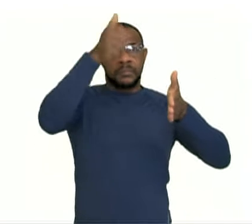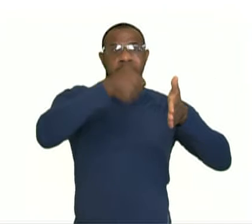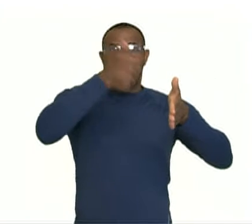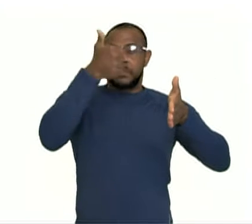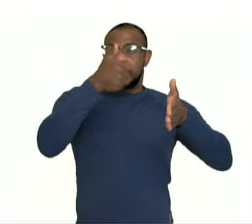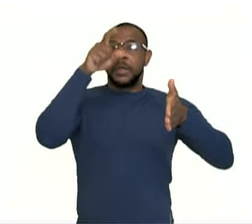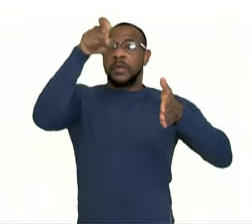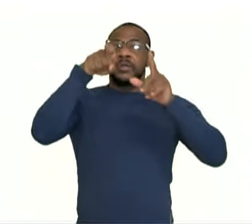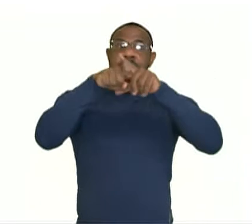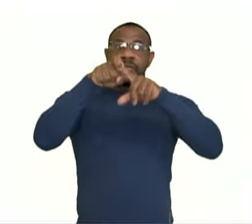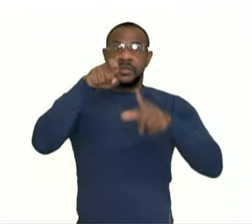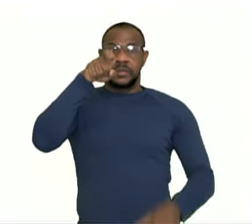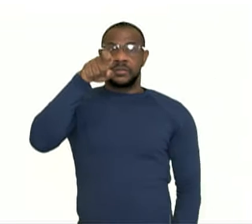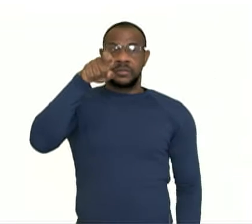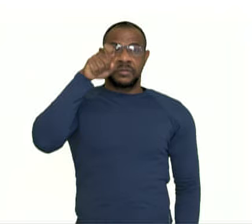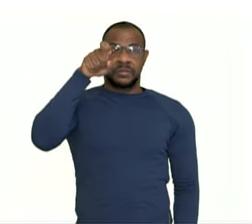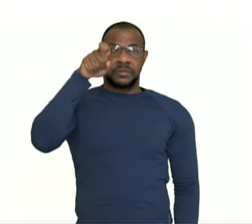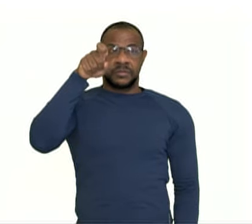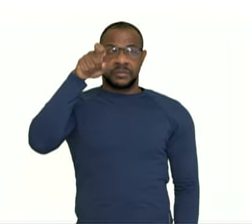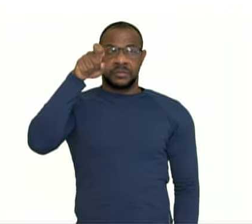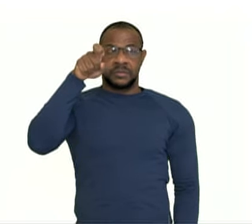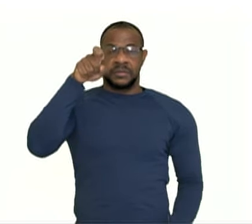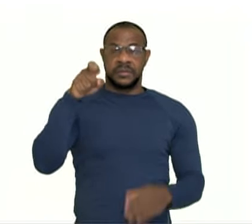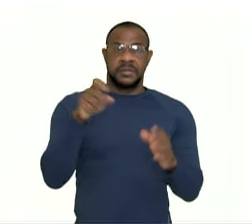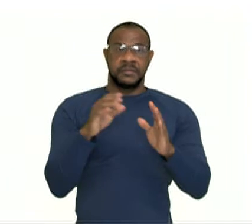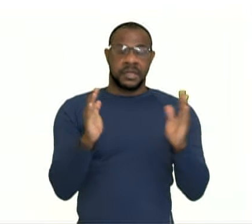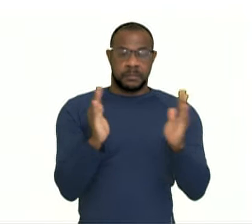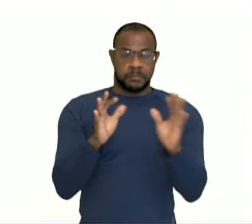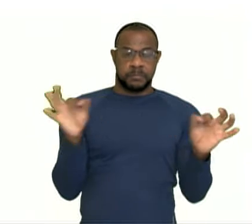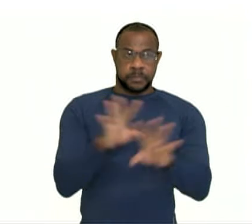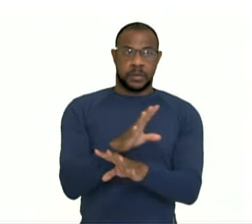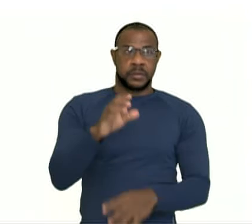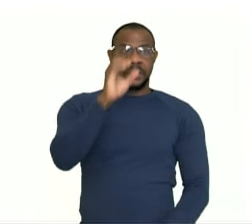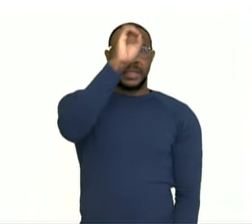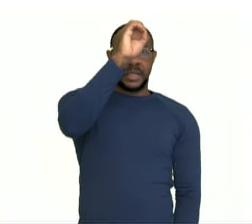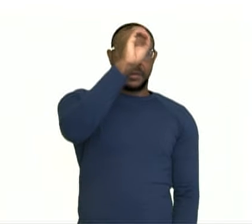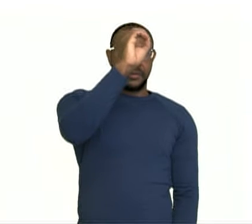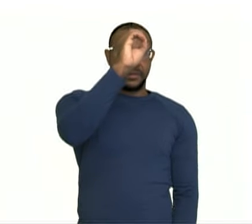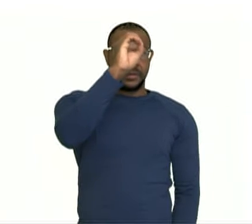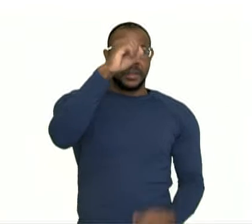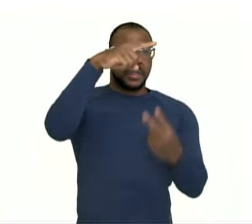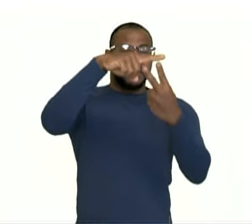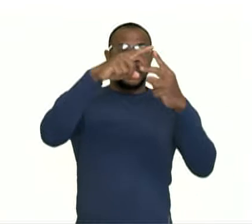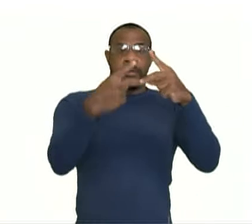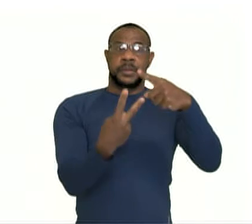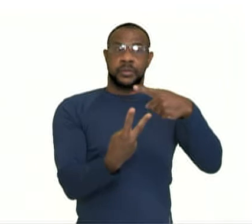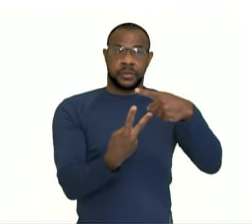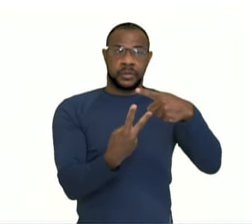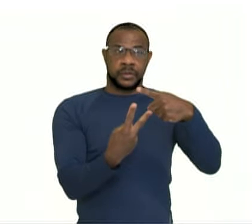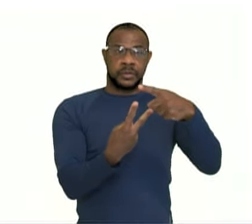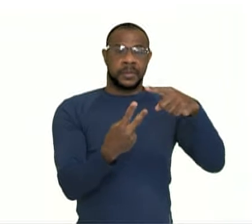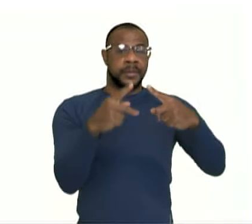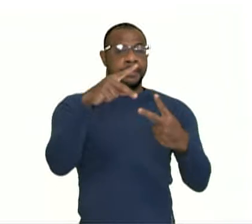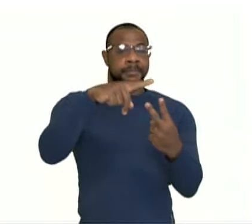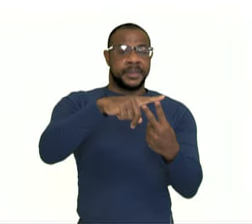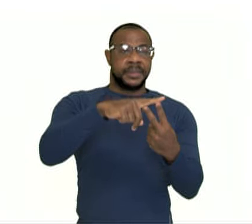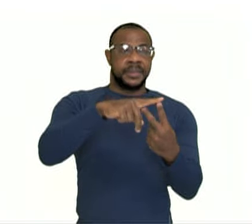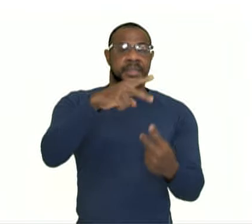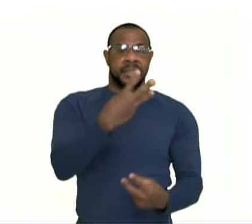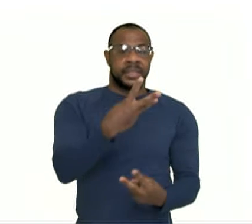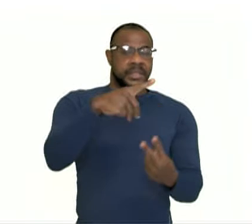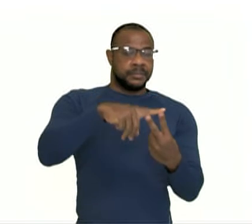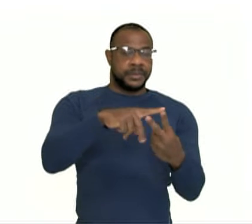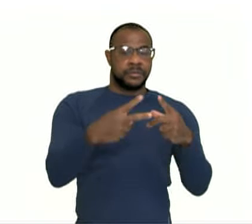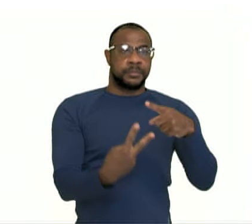x que a gente já estabeleceu lá, que vai ser um período completo. Então, 0, π sobre 2, π, 3π sobre